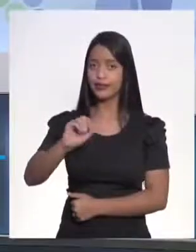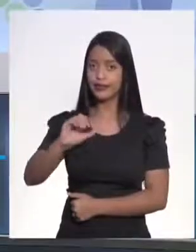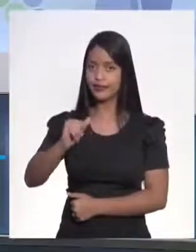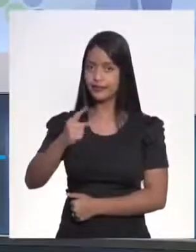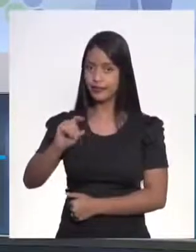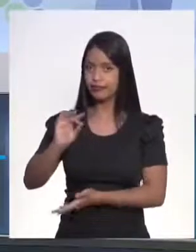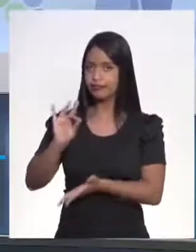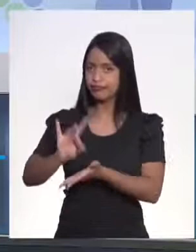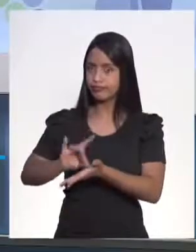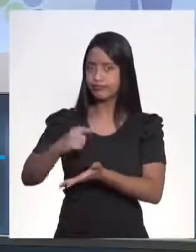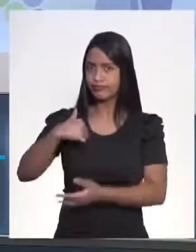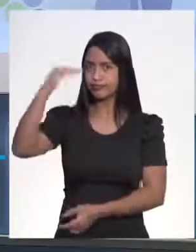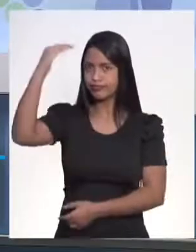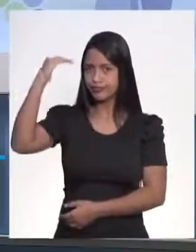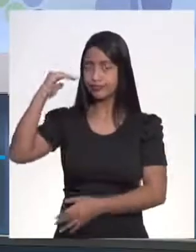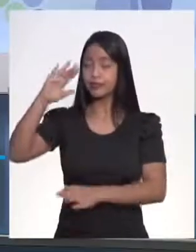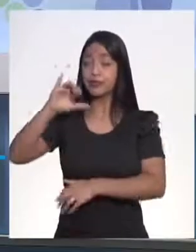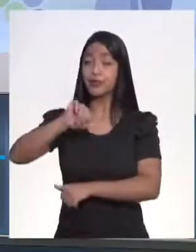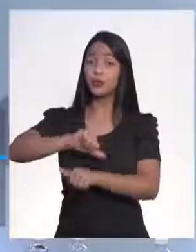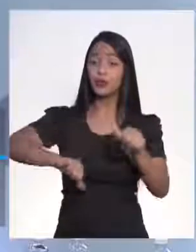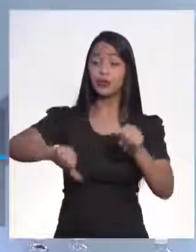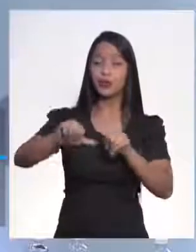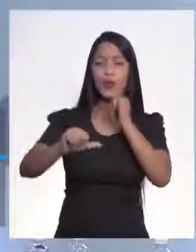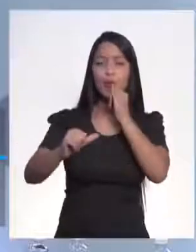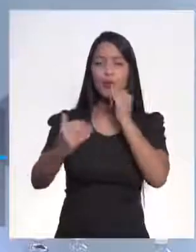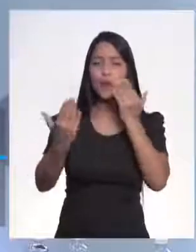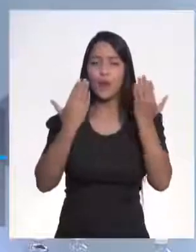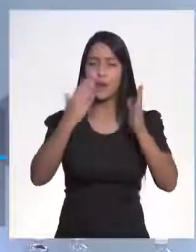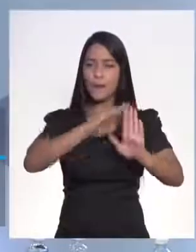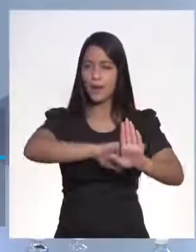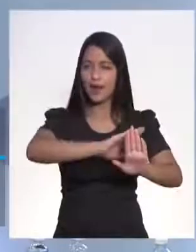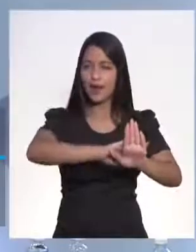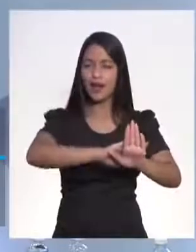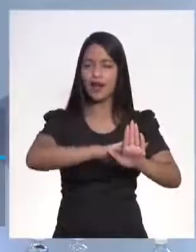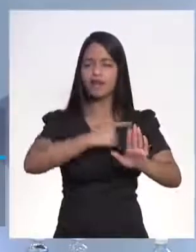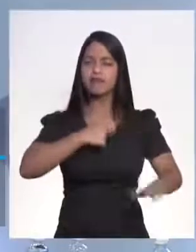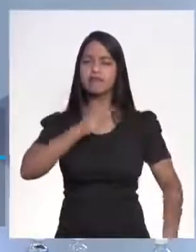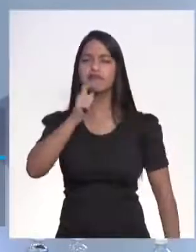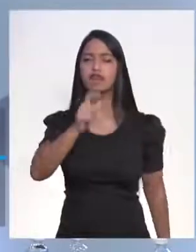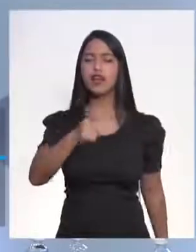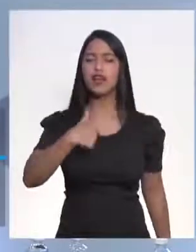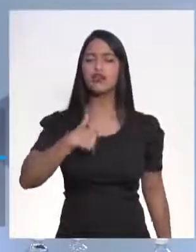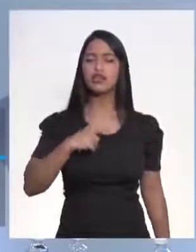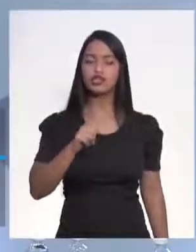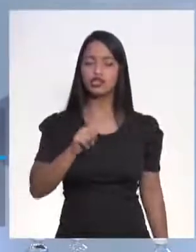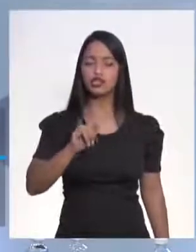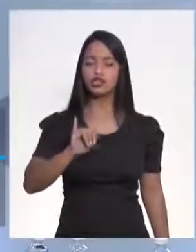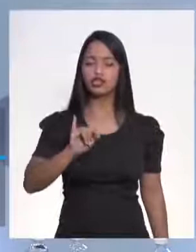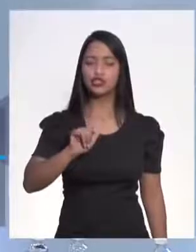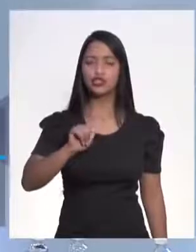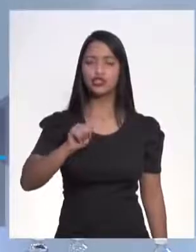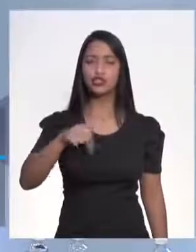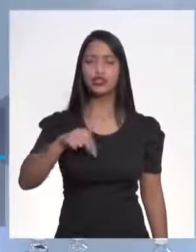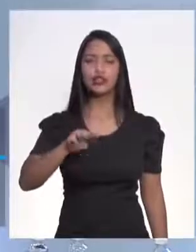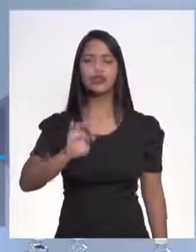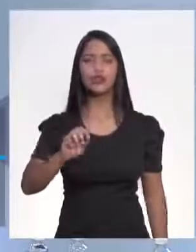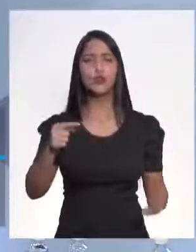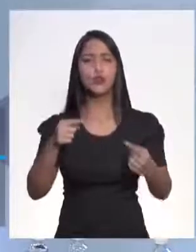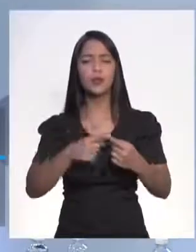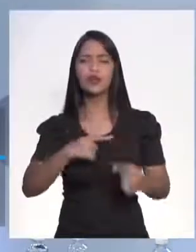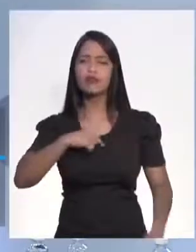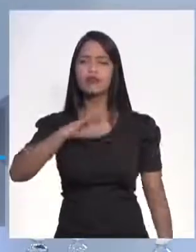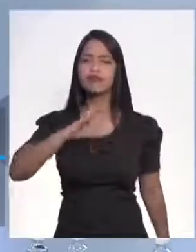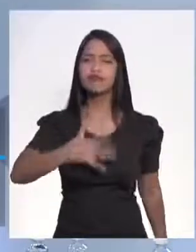conotação eu já posso pegar essa palavra gigante me apropriar num sentido diferente no sentido